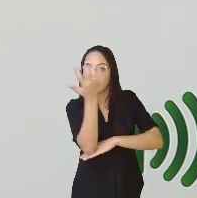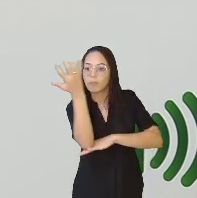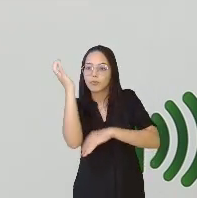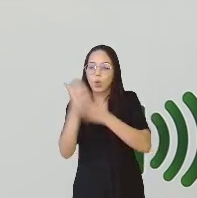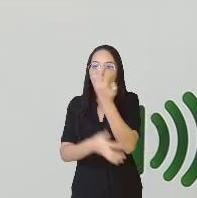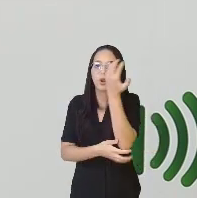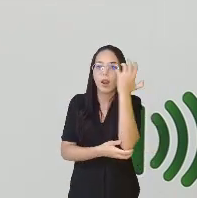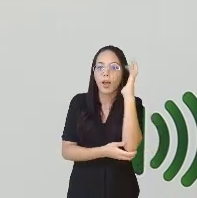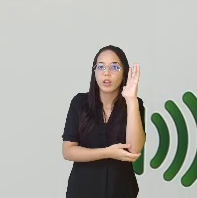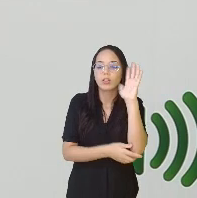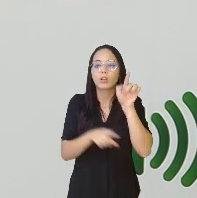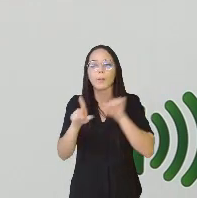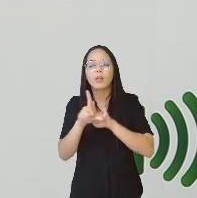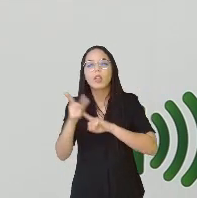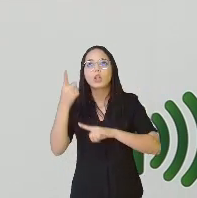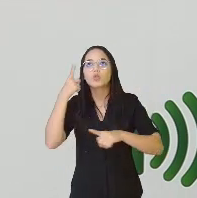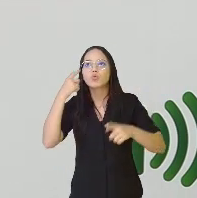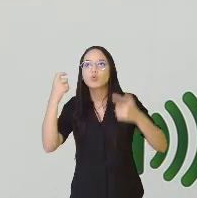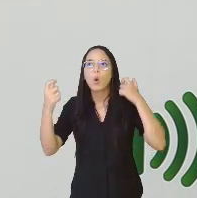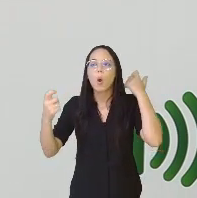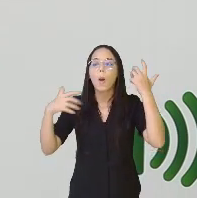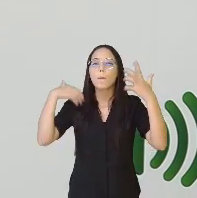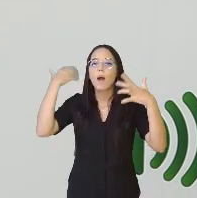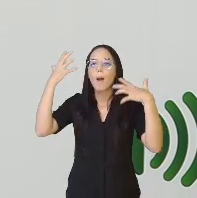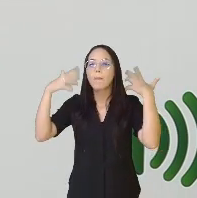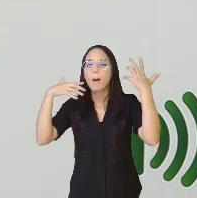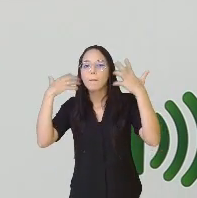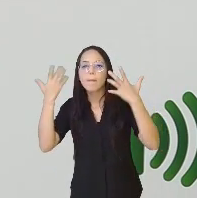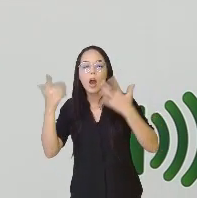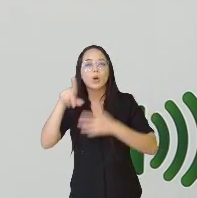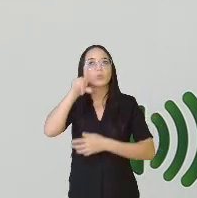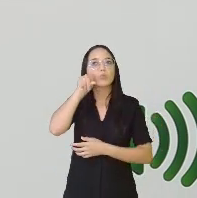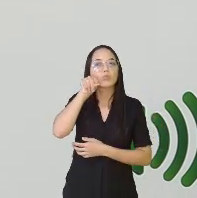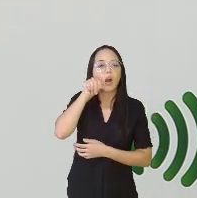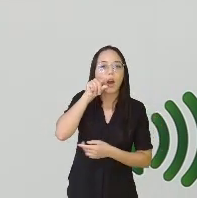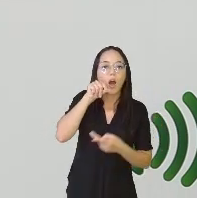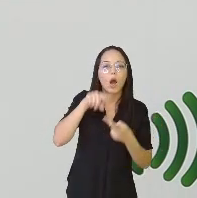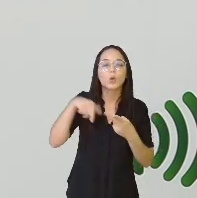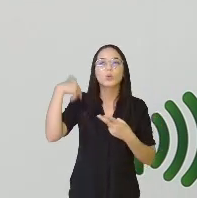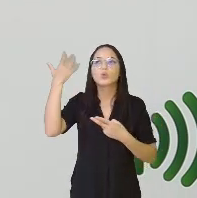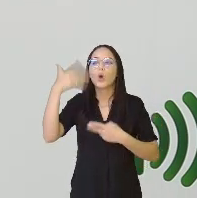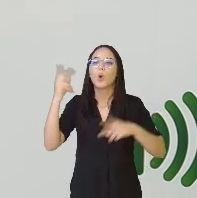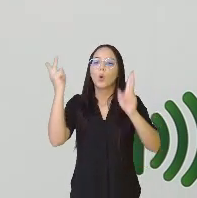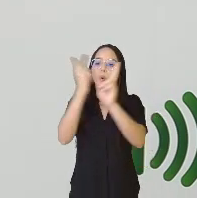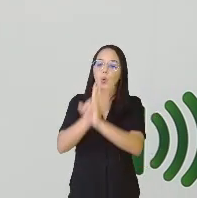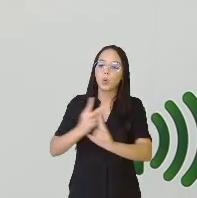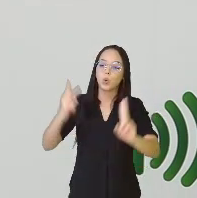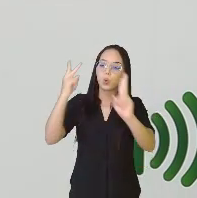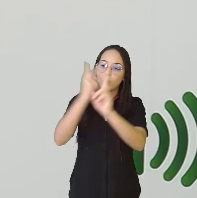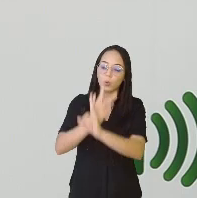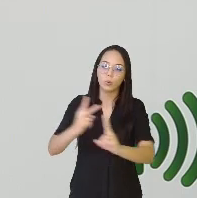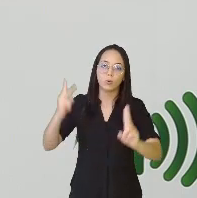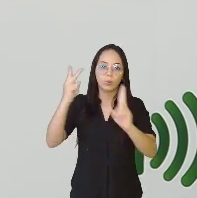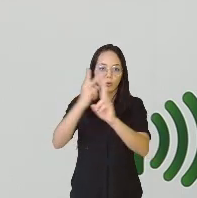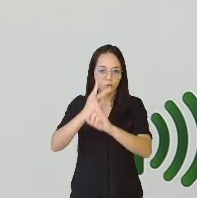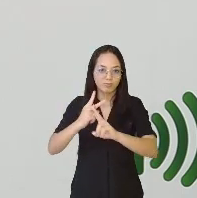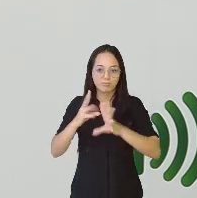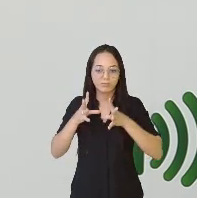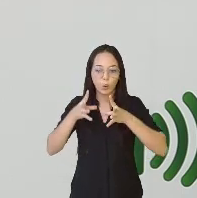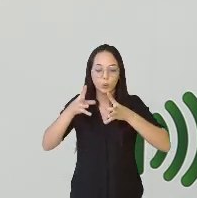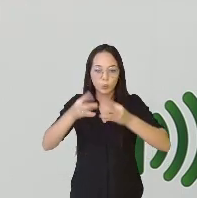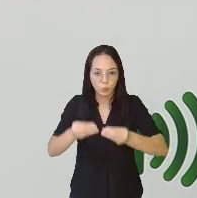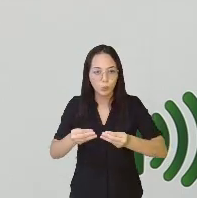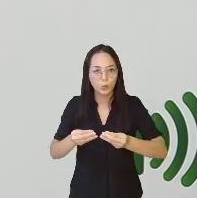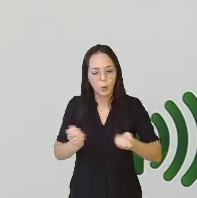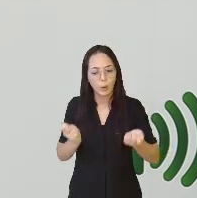Então, terão sons característicos, sons de pássaros, som do vento batendo nas folhas. Então, tudo